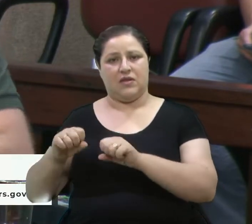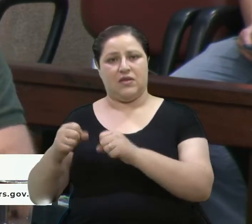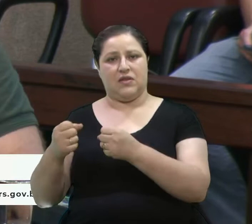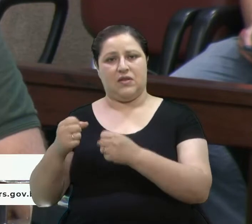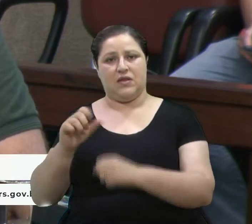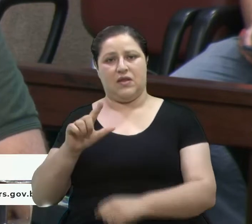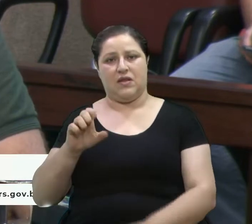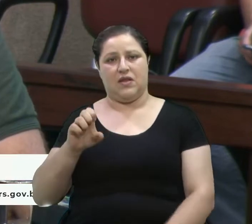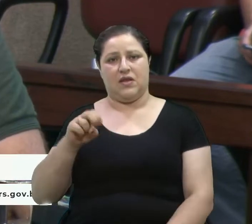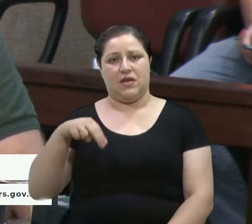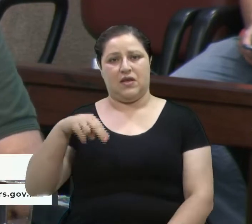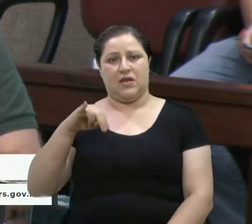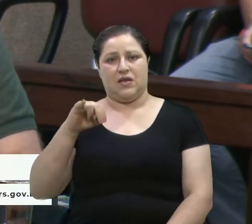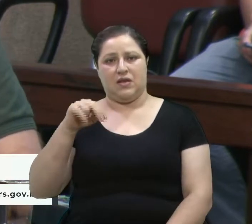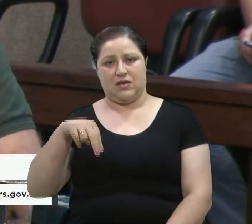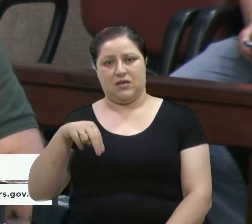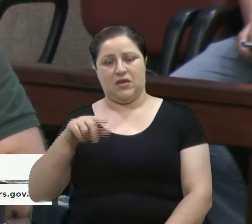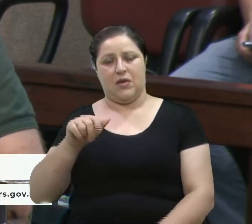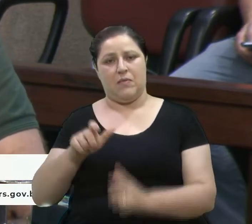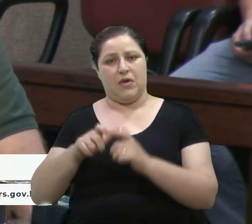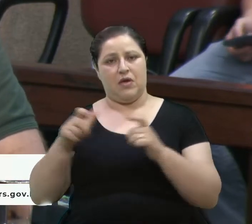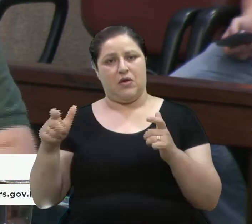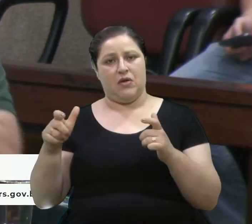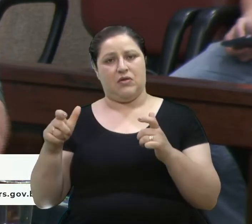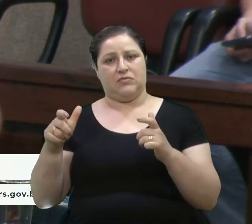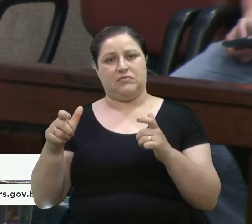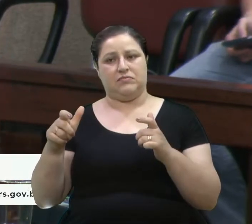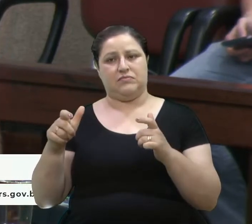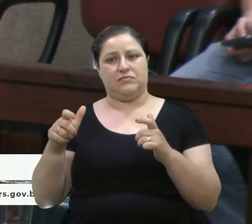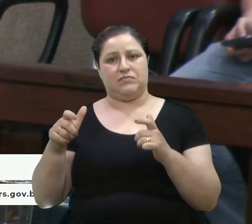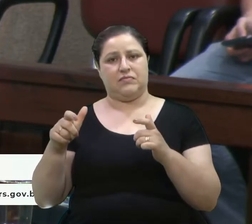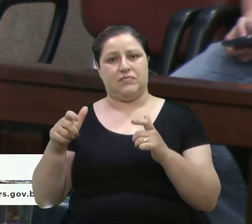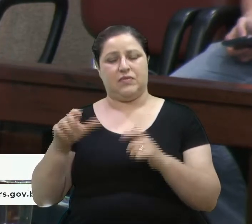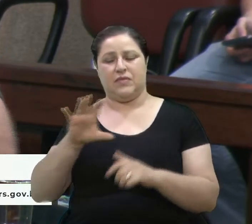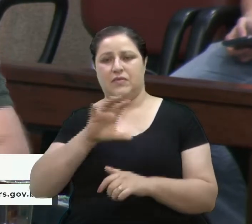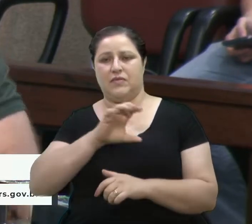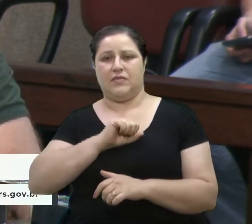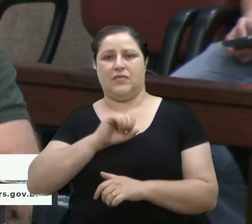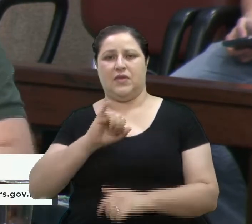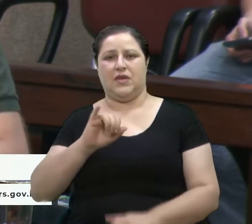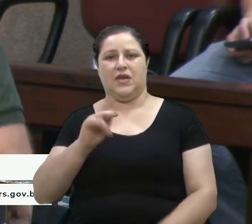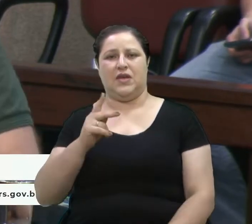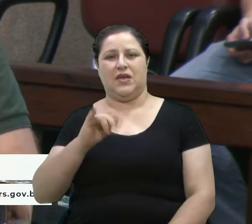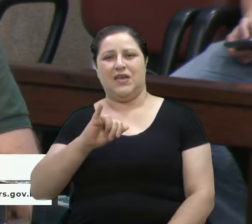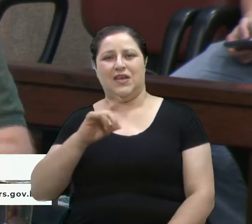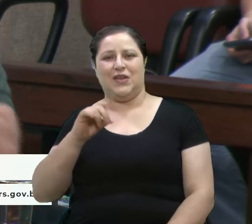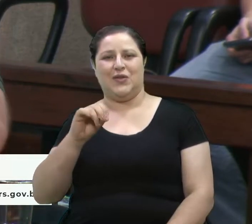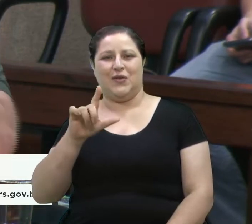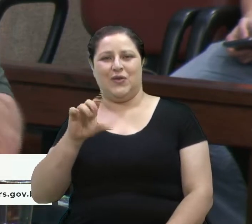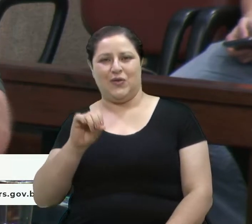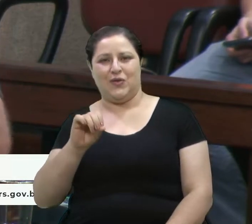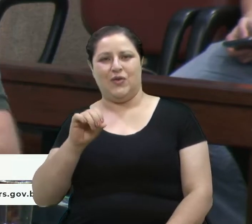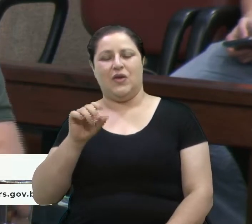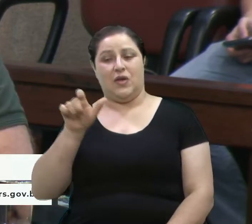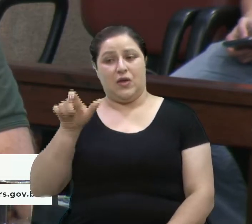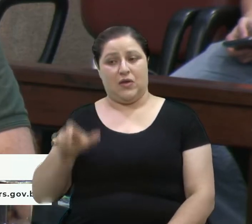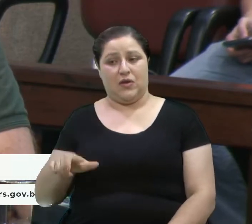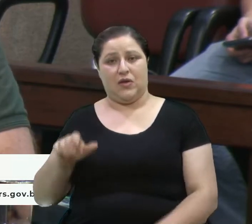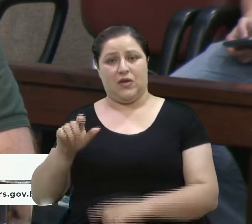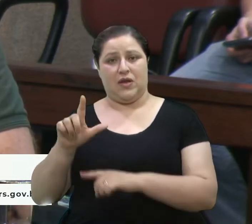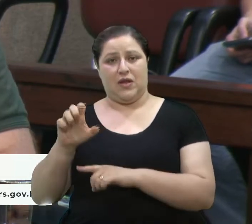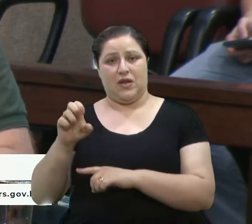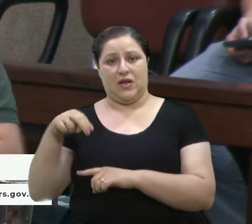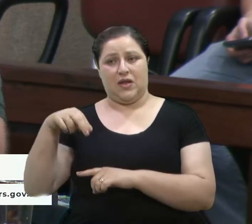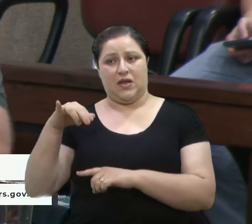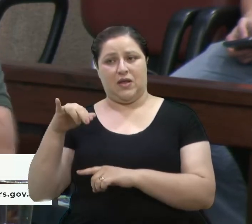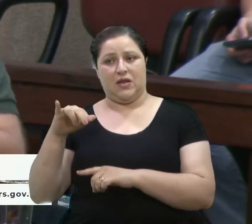ídolos dela é Lenin. Lenin defende exatamente a destruição da família, a destruição da igreja, está nos livros, é histórico.